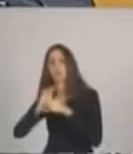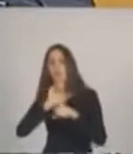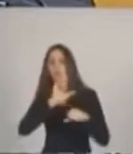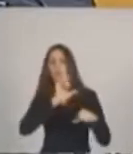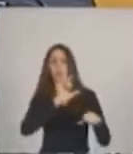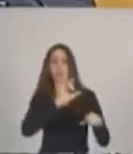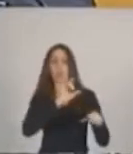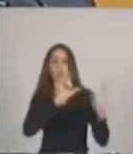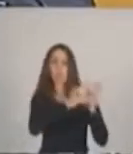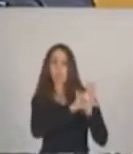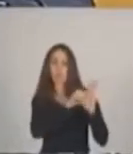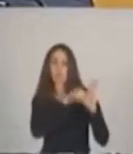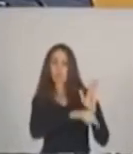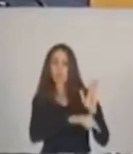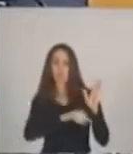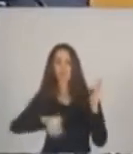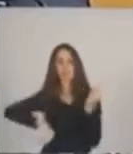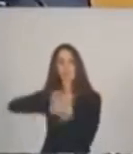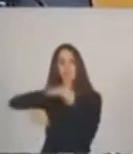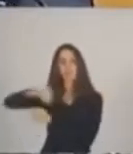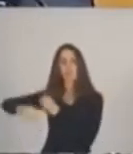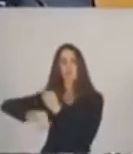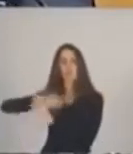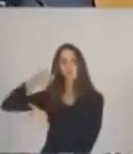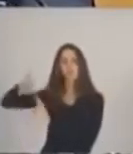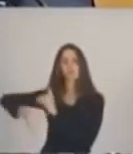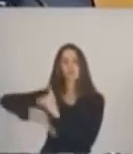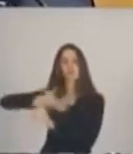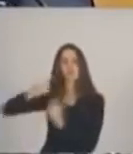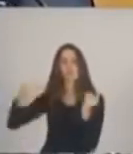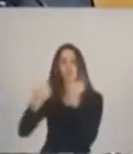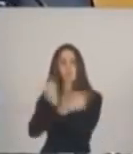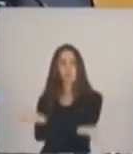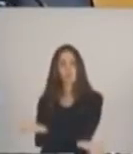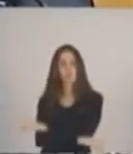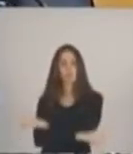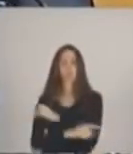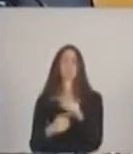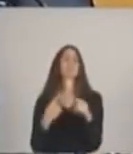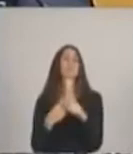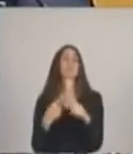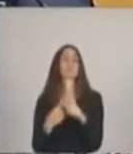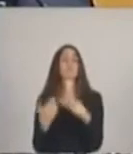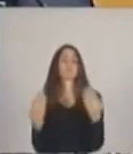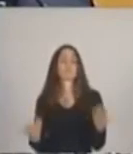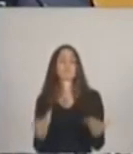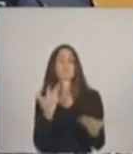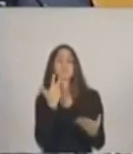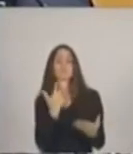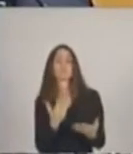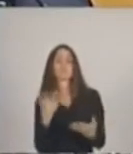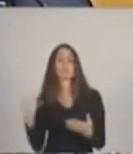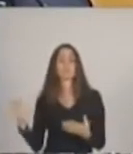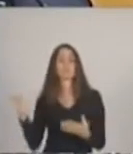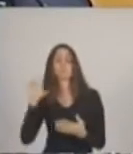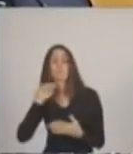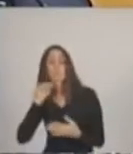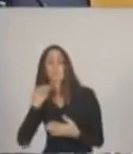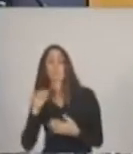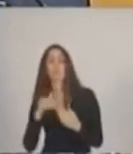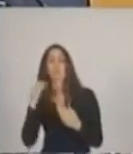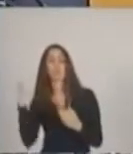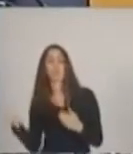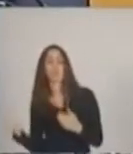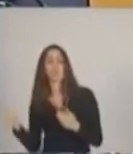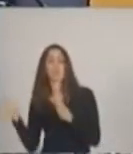legalidade com um discurso controverso. Então, assim, agora ele ter dito o que ele falou fora do